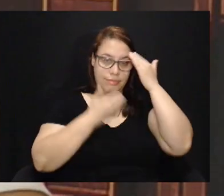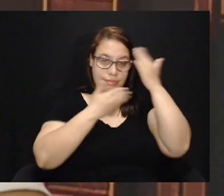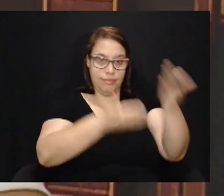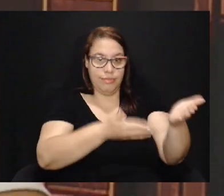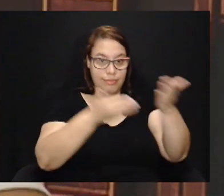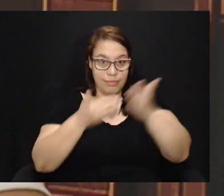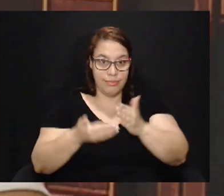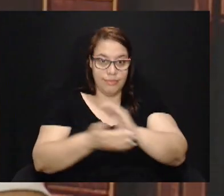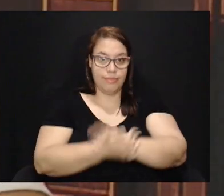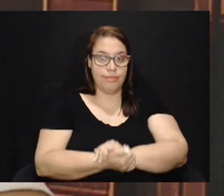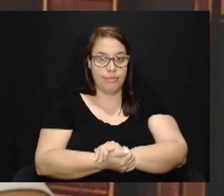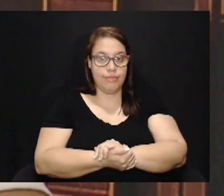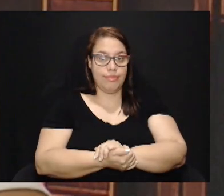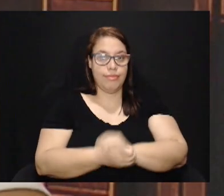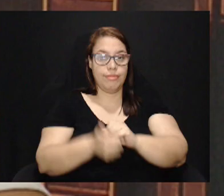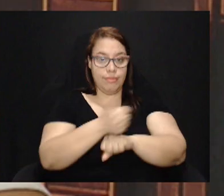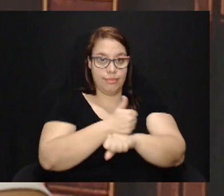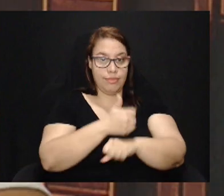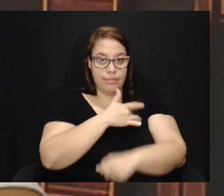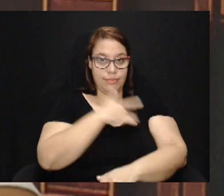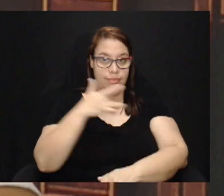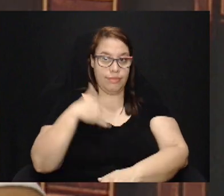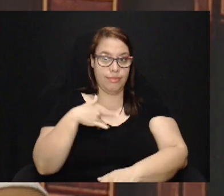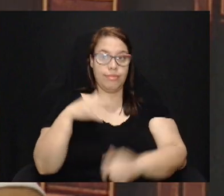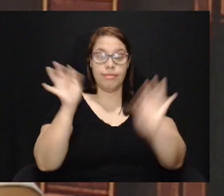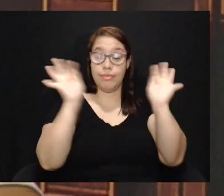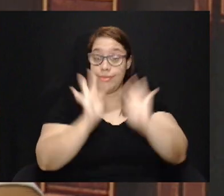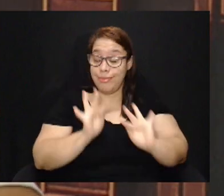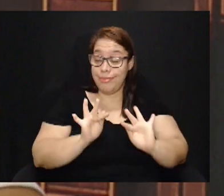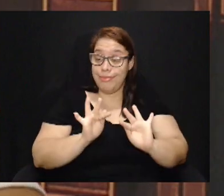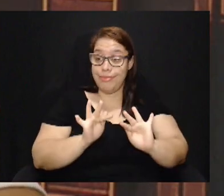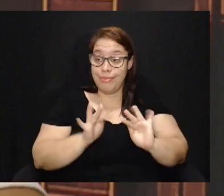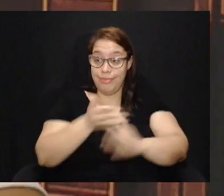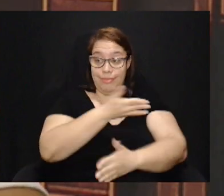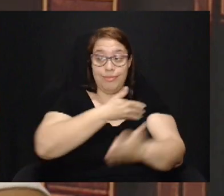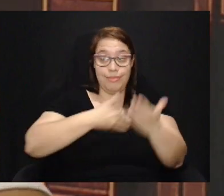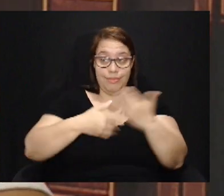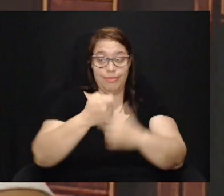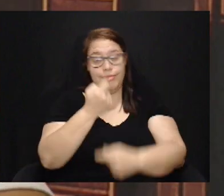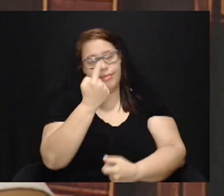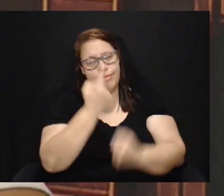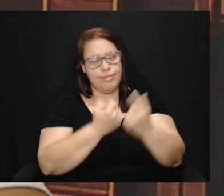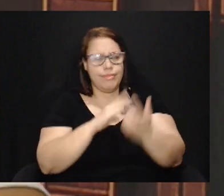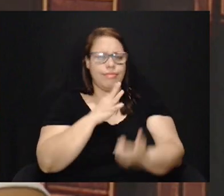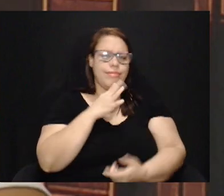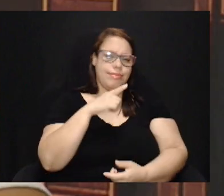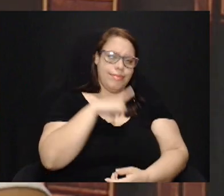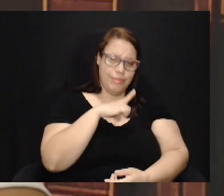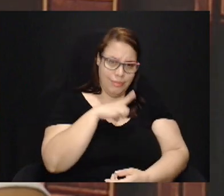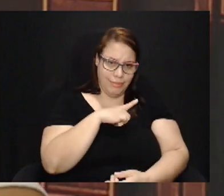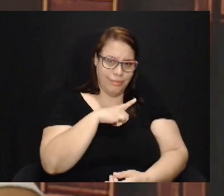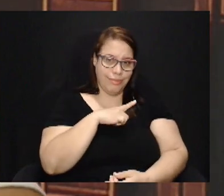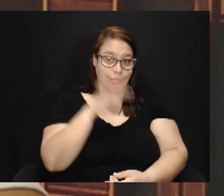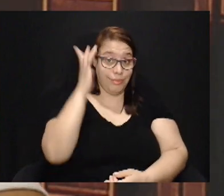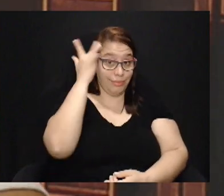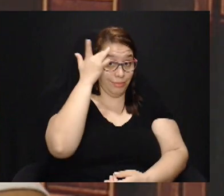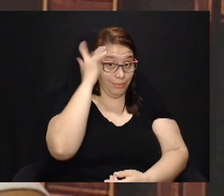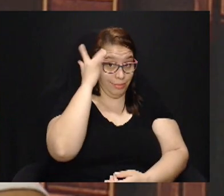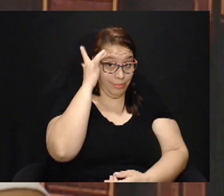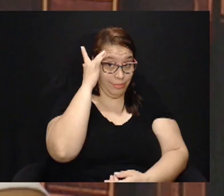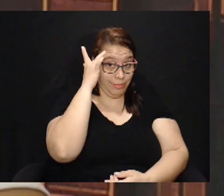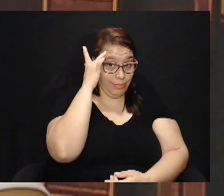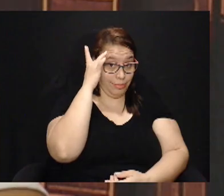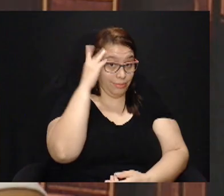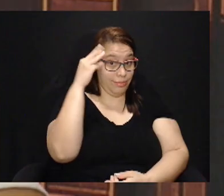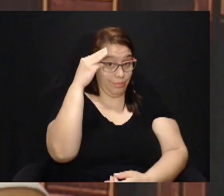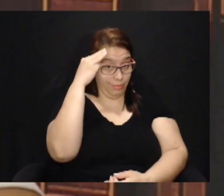como profissional da saúde, a gente fica muito feliz em poder contribuir com um pouco do conhecimento que a gente tem, porque eu acho que a gente tem um dever moral com a